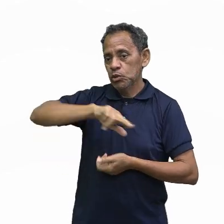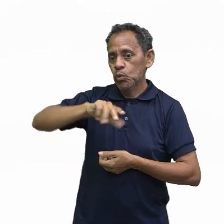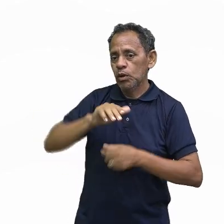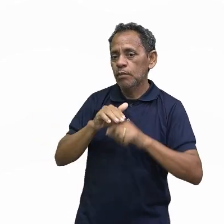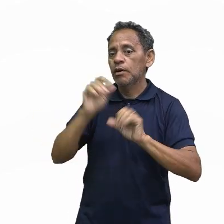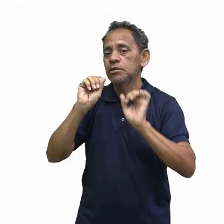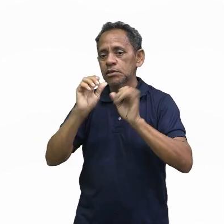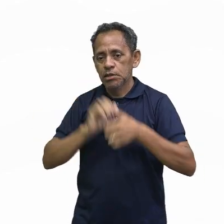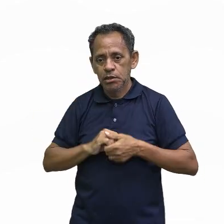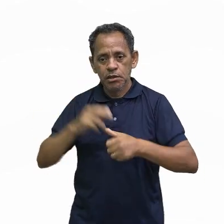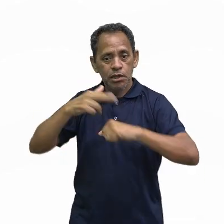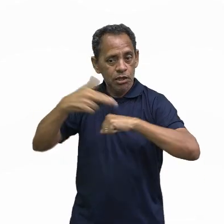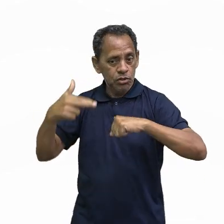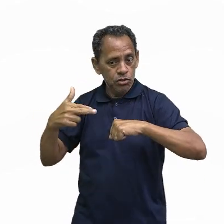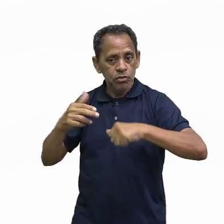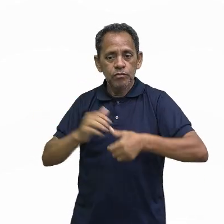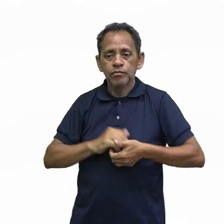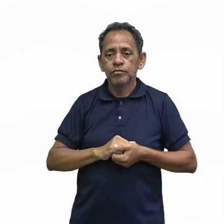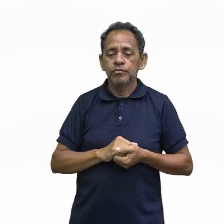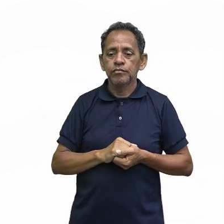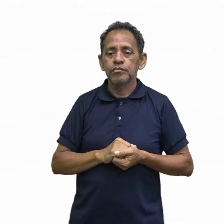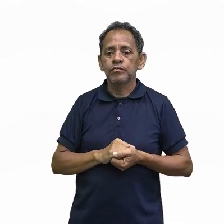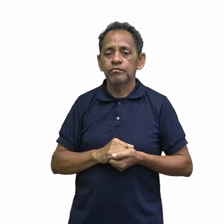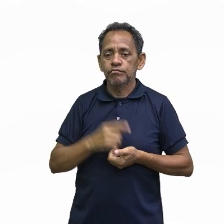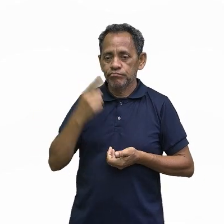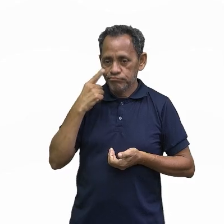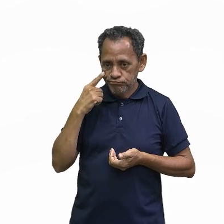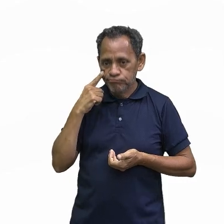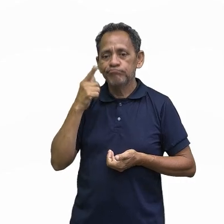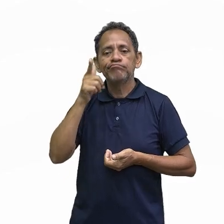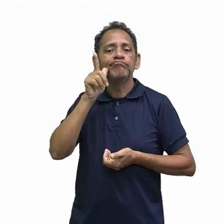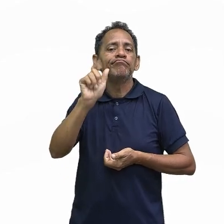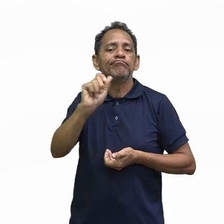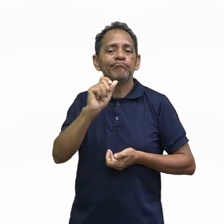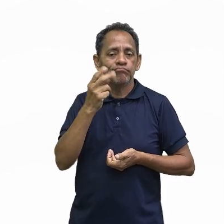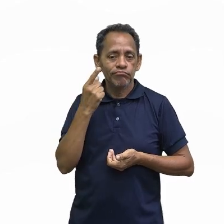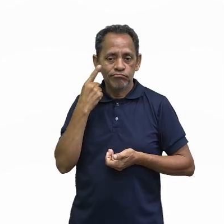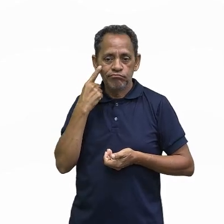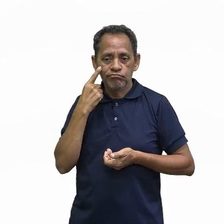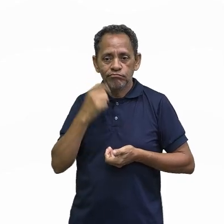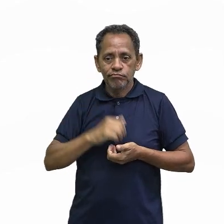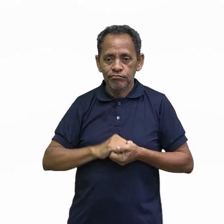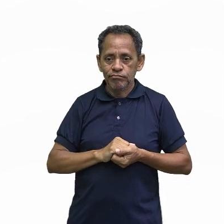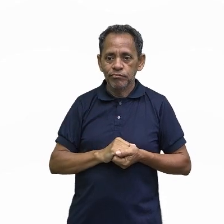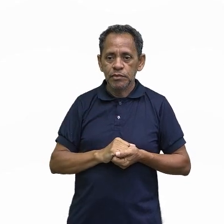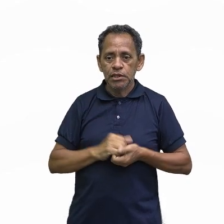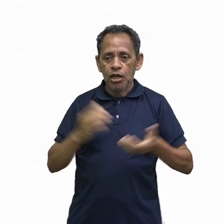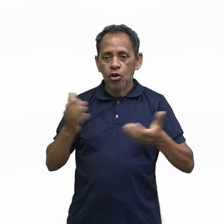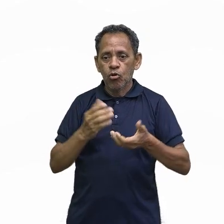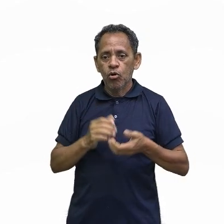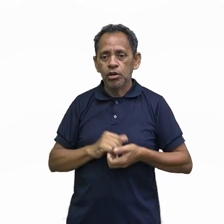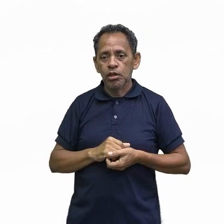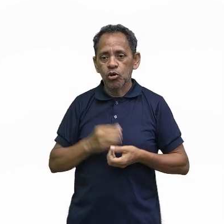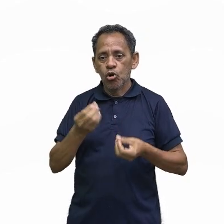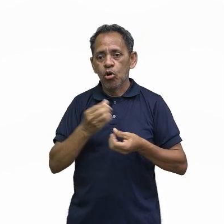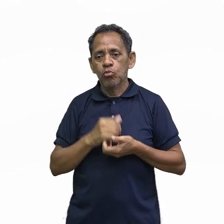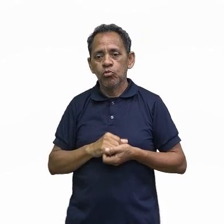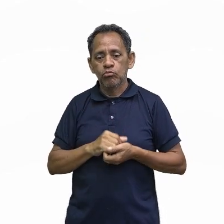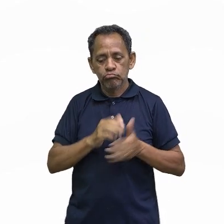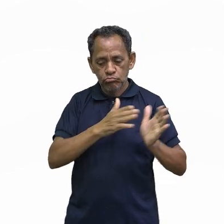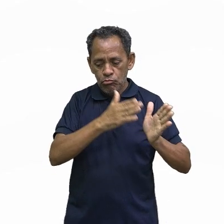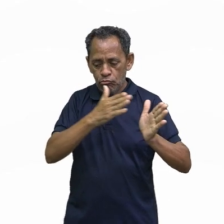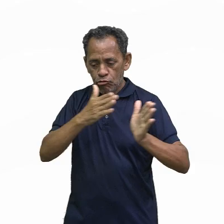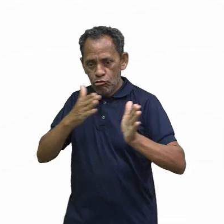Então, é essa a equação que a gente consegue observar para o césio. Bom, e agora a gente vai fazer um panorama de